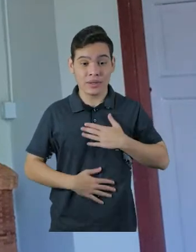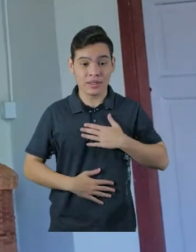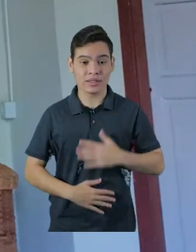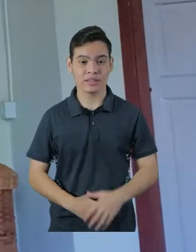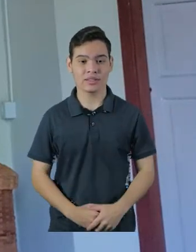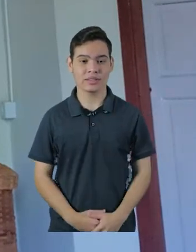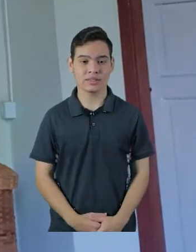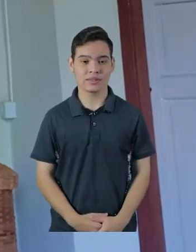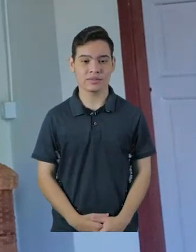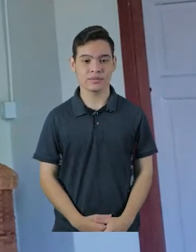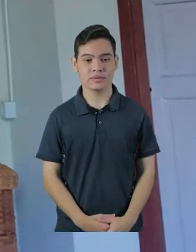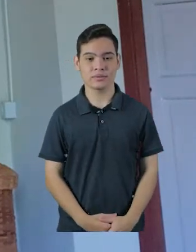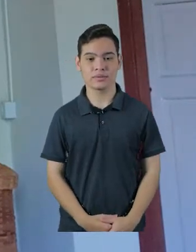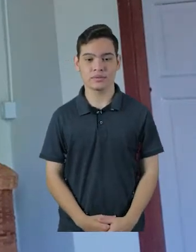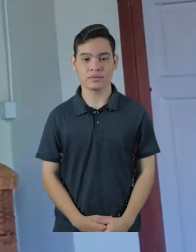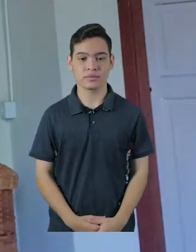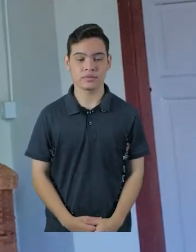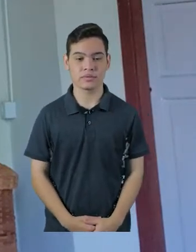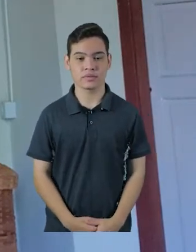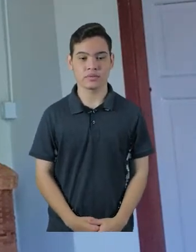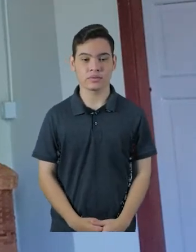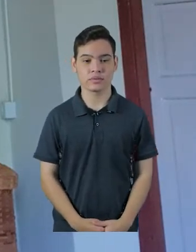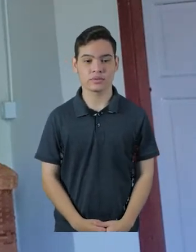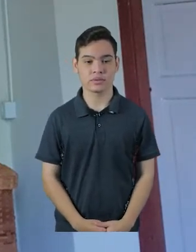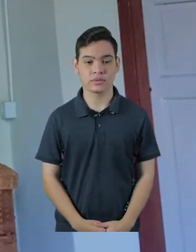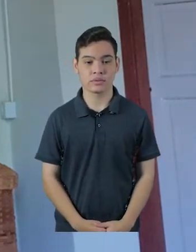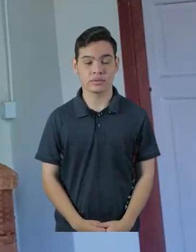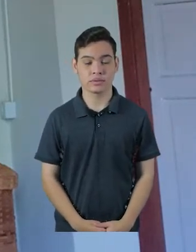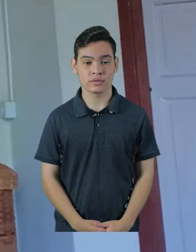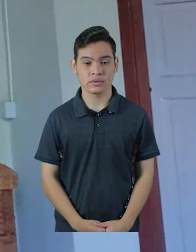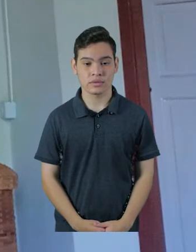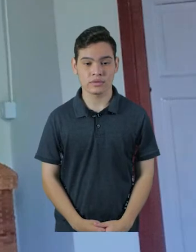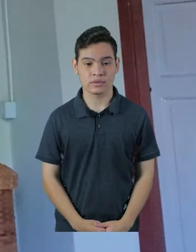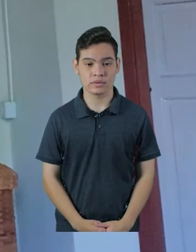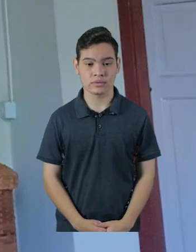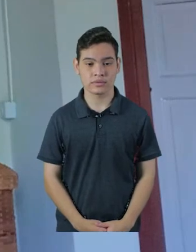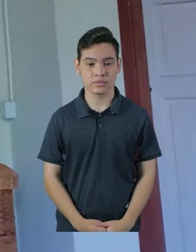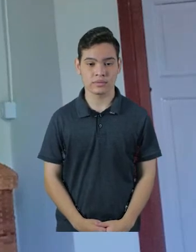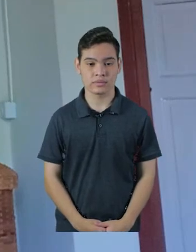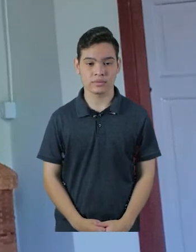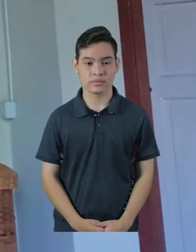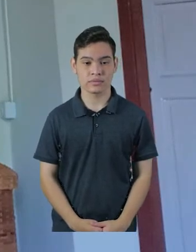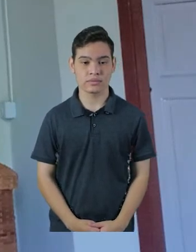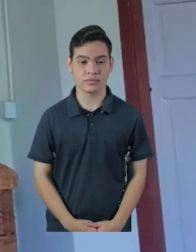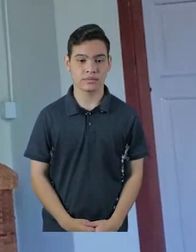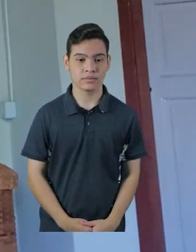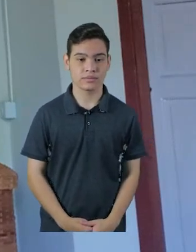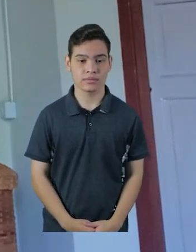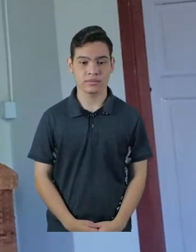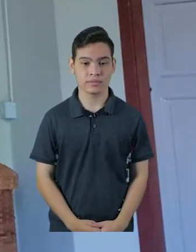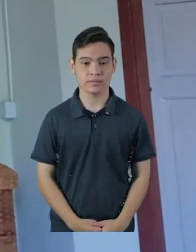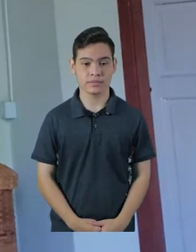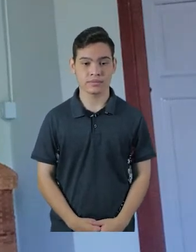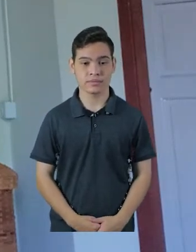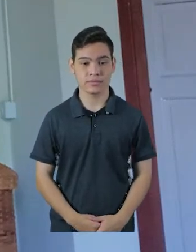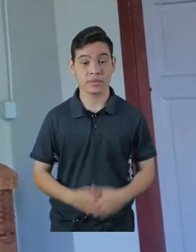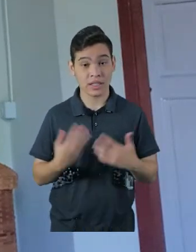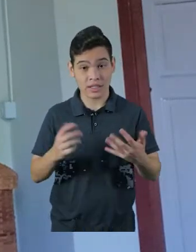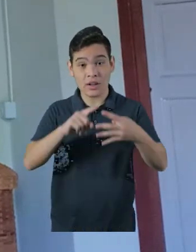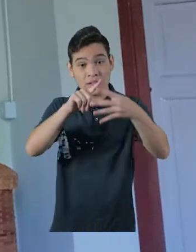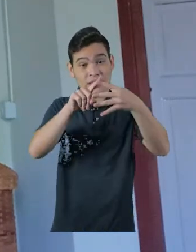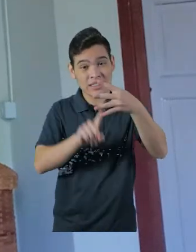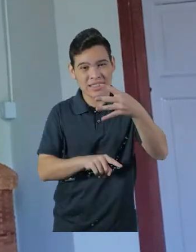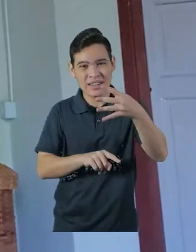resumo, começa com o topo da cabeça para os lados e depois com o cóccix para os lados. Então, essas são